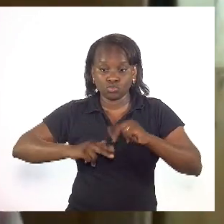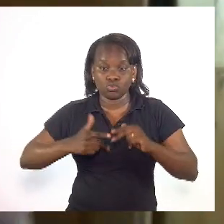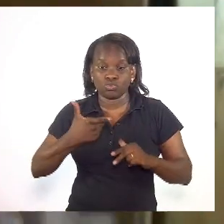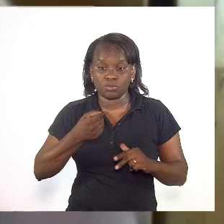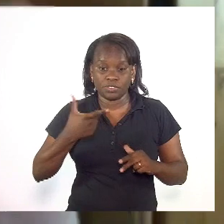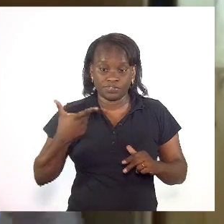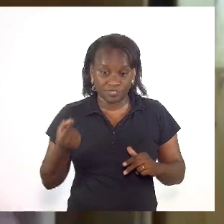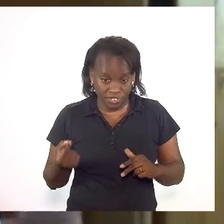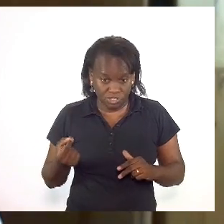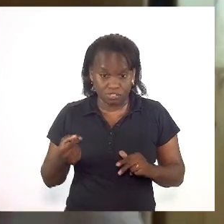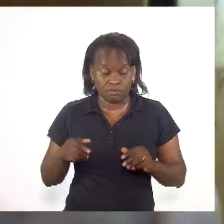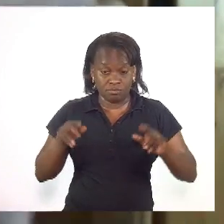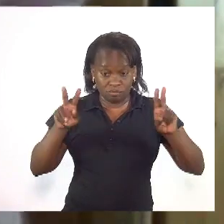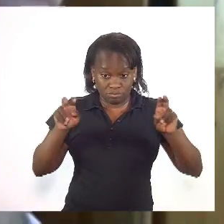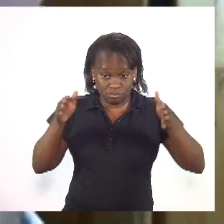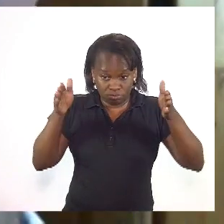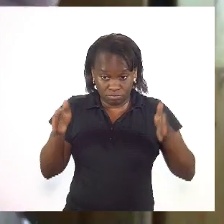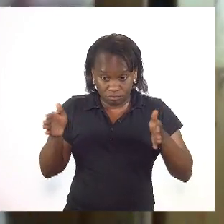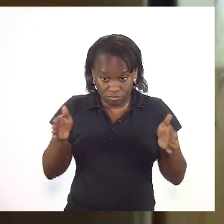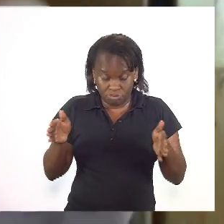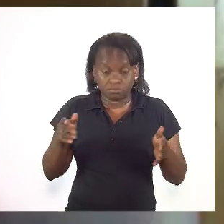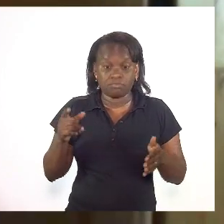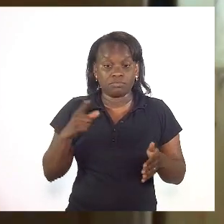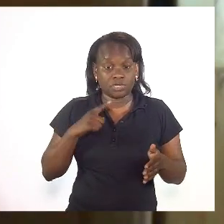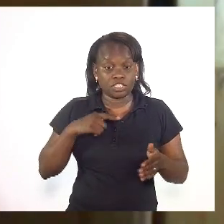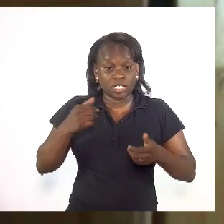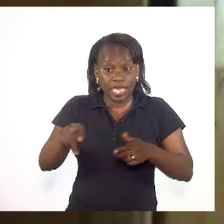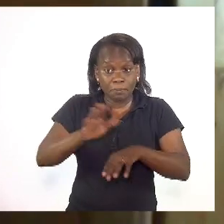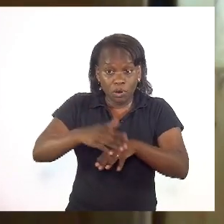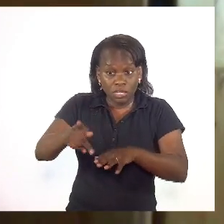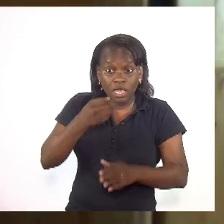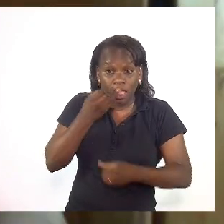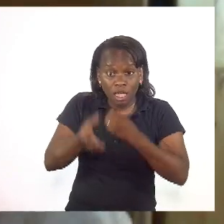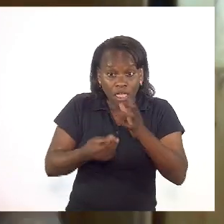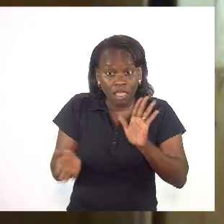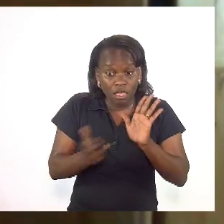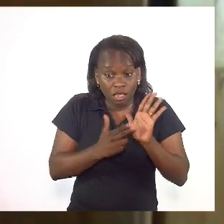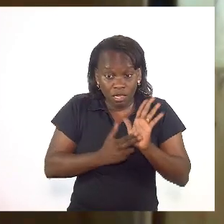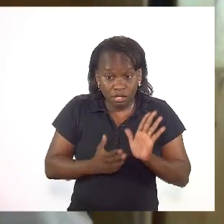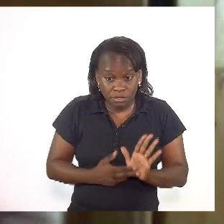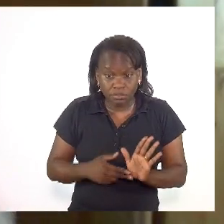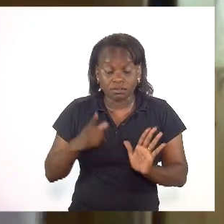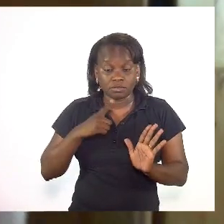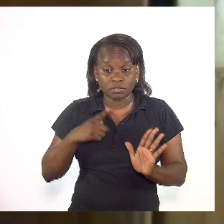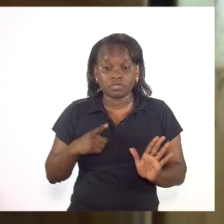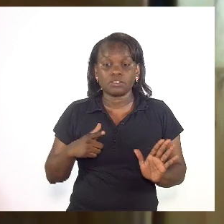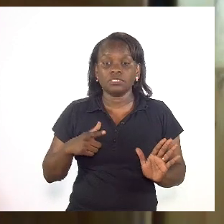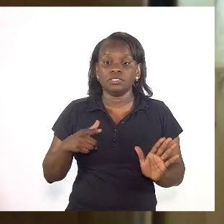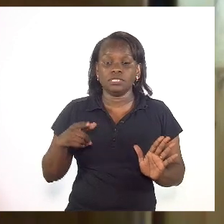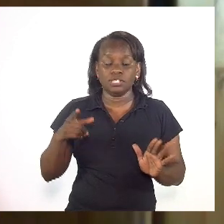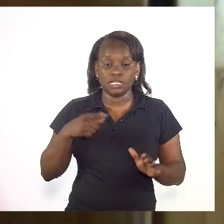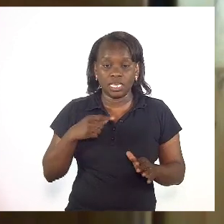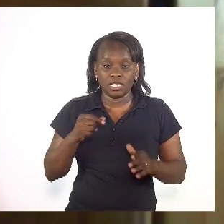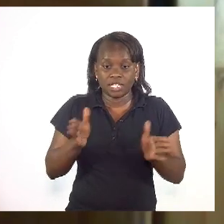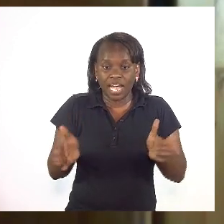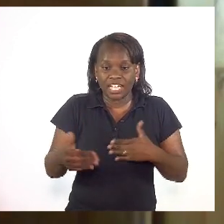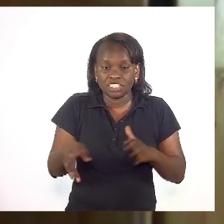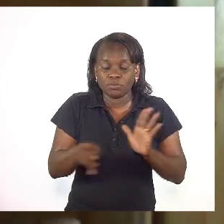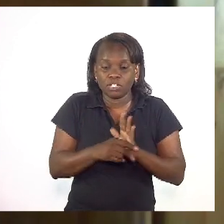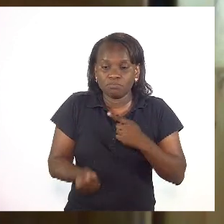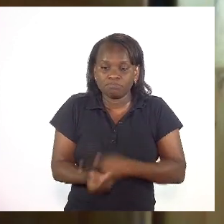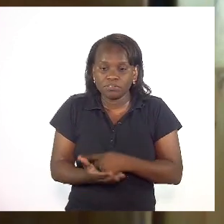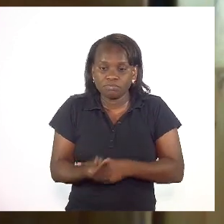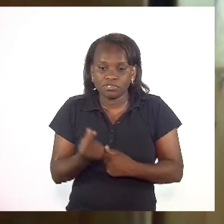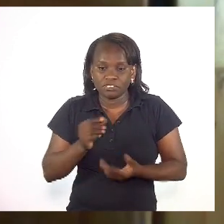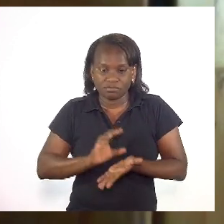de 2020, está entre aspas, estou tirando da delação, a caixinha de propina da Secretaria de